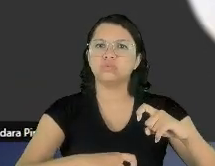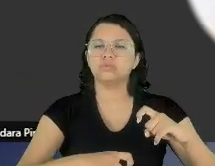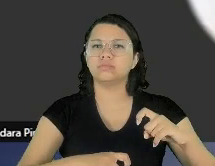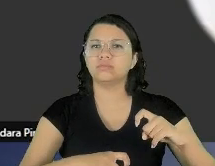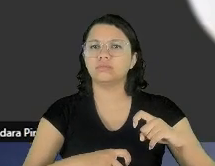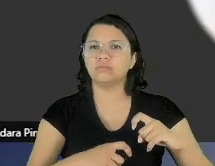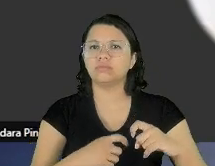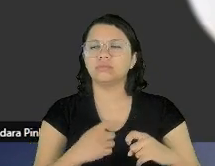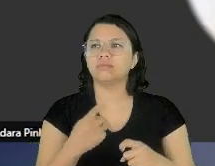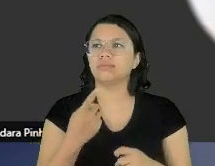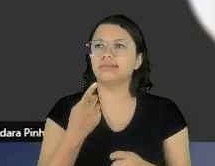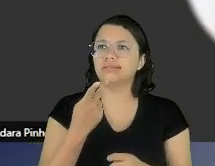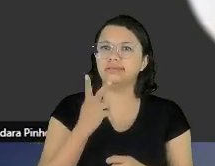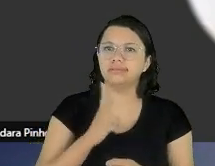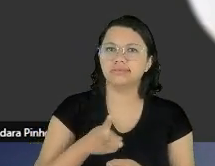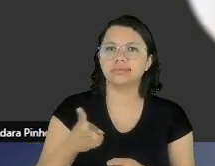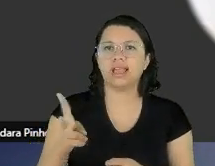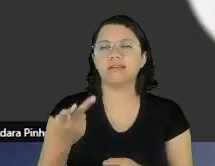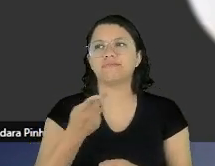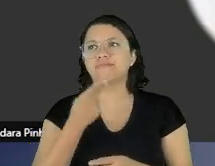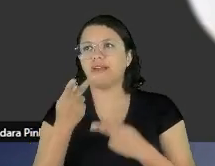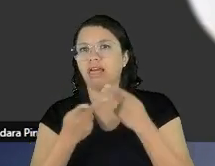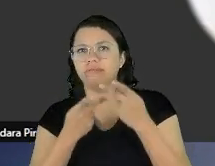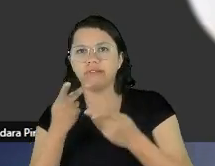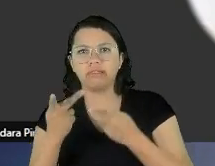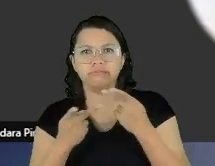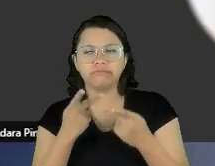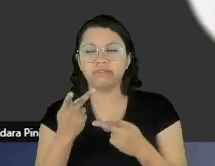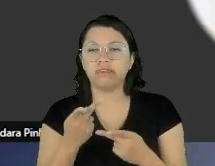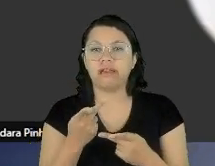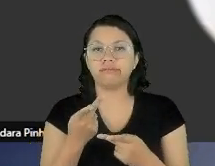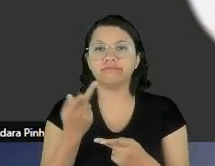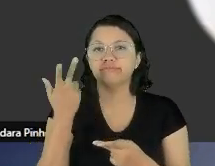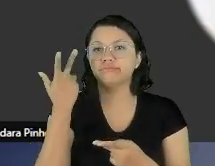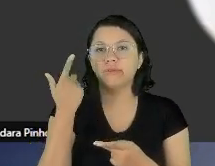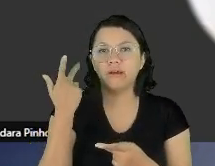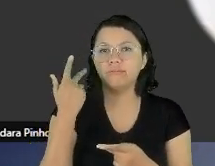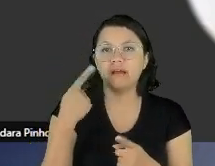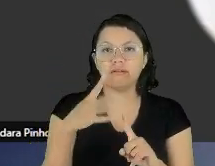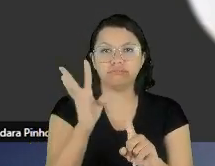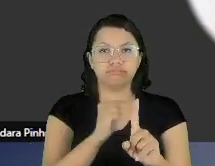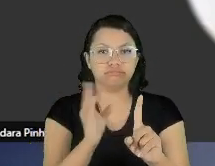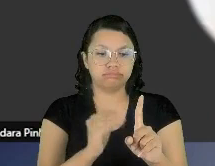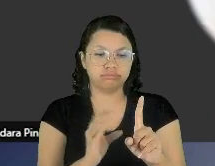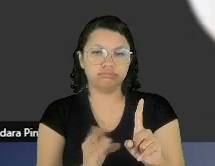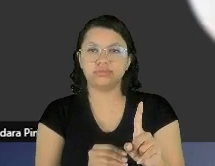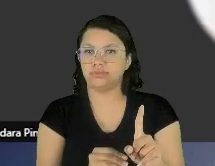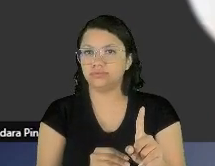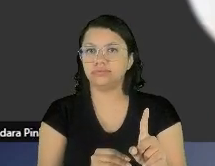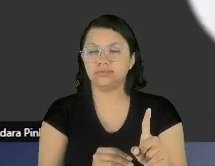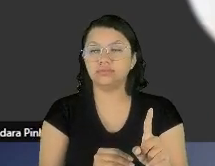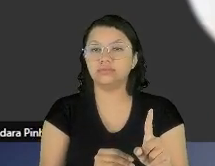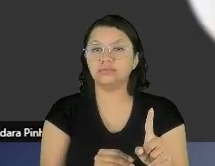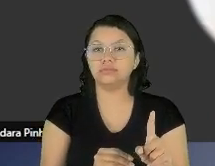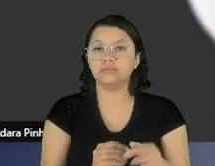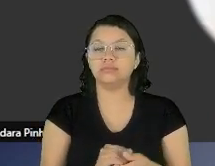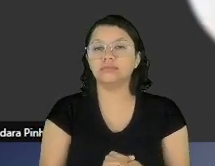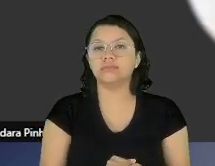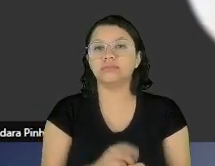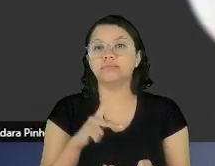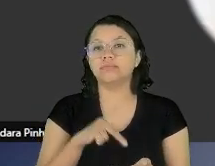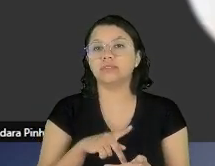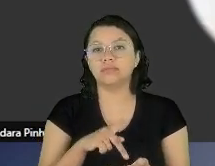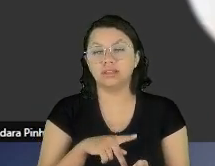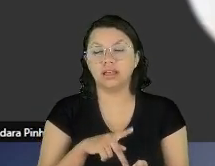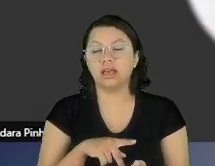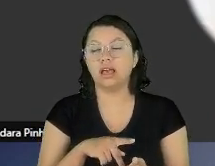que cantadas, né, como costumeiramente a importunação sexual denominada, é, na